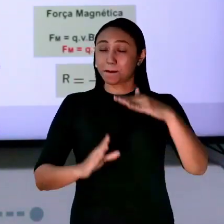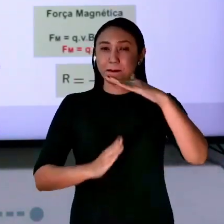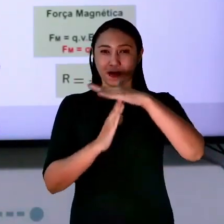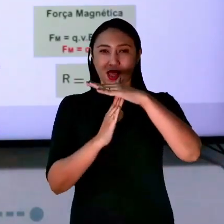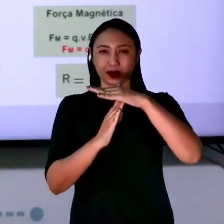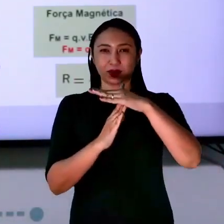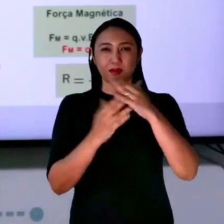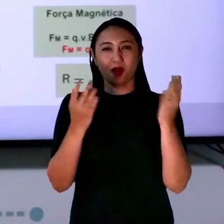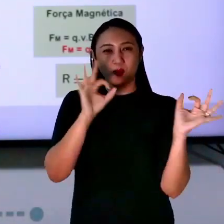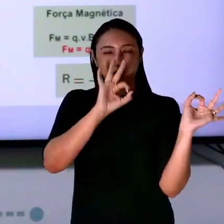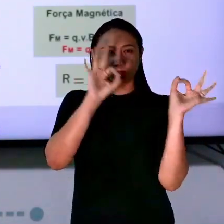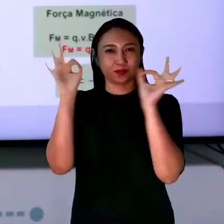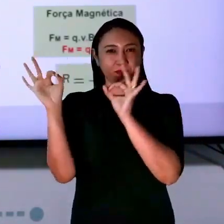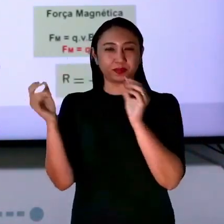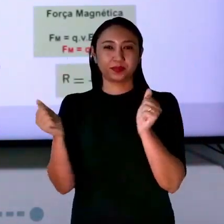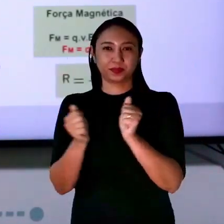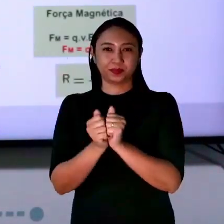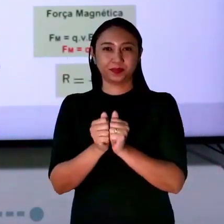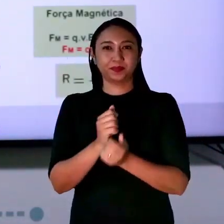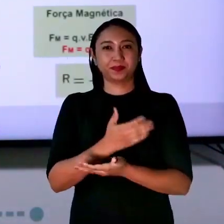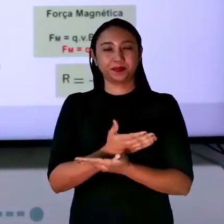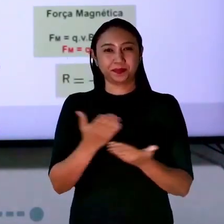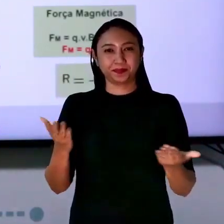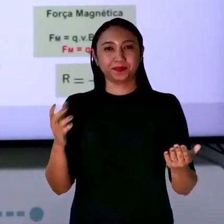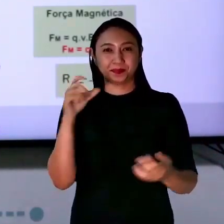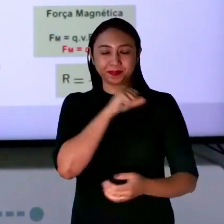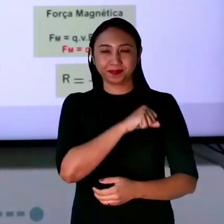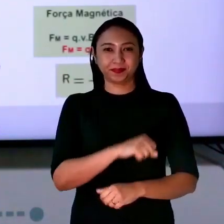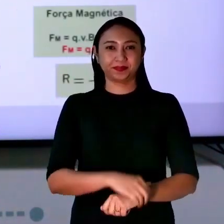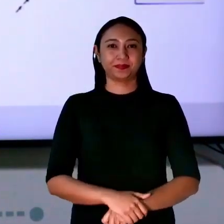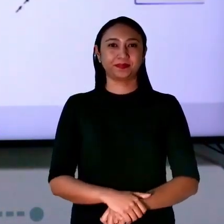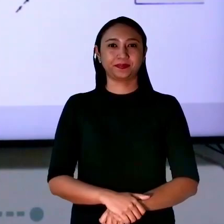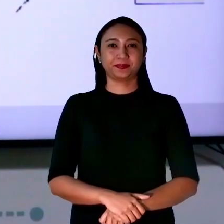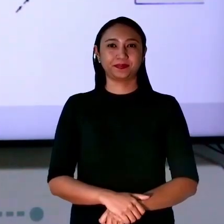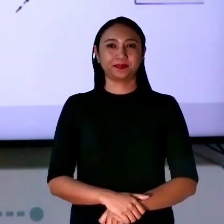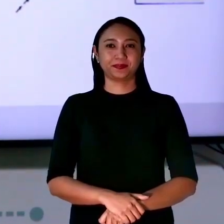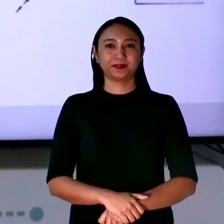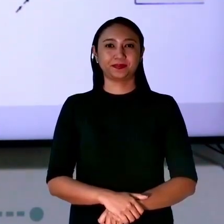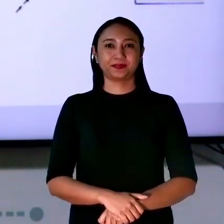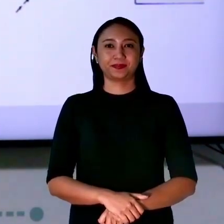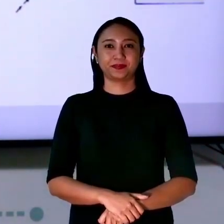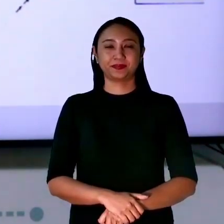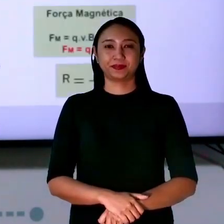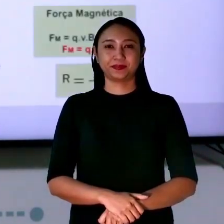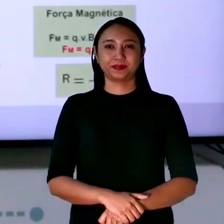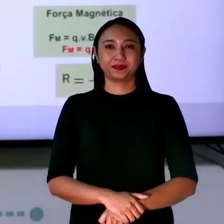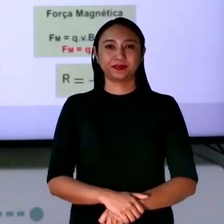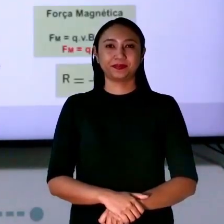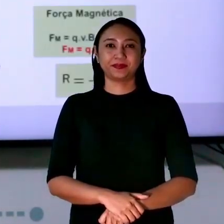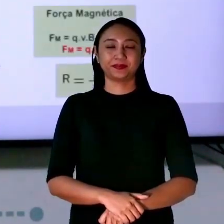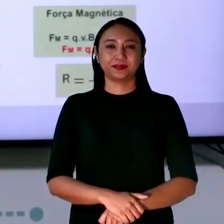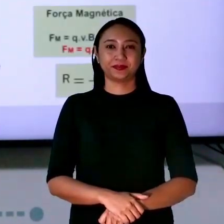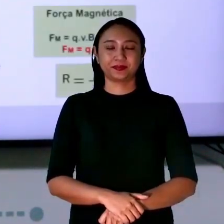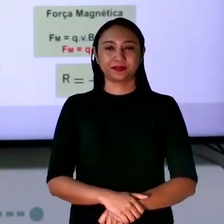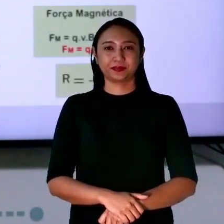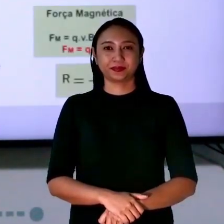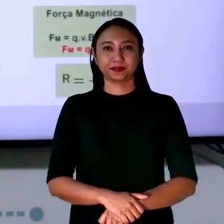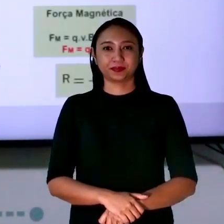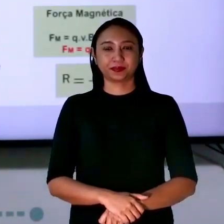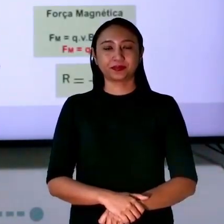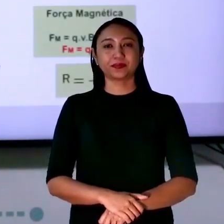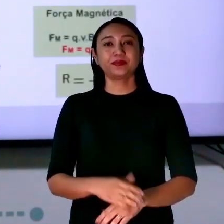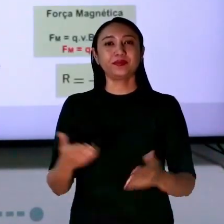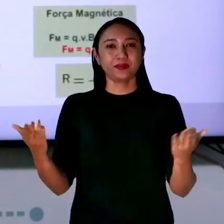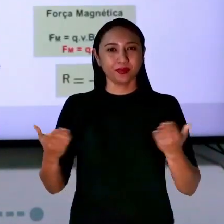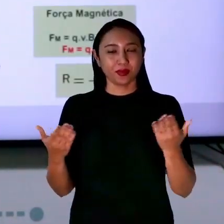dê uma olhadinha aqui comigo, rapidão, por favor. Ó, aqui, senhores, por favor, vem aqui. A gente tem